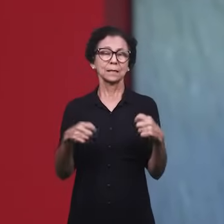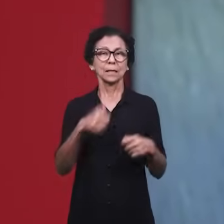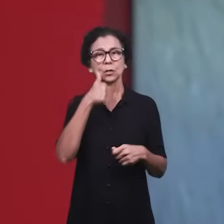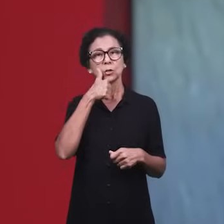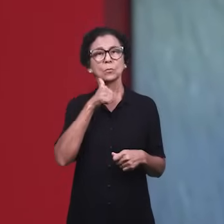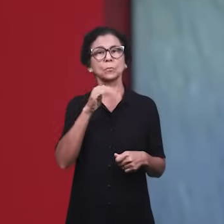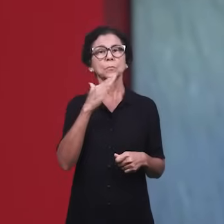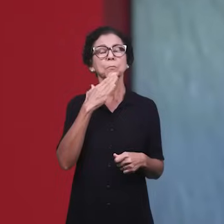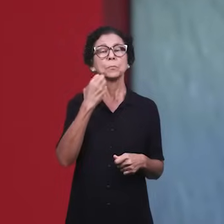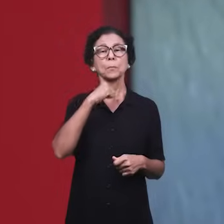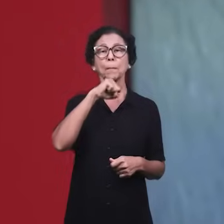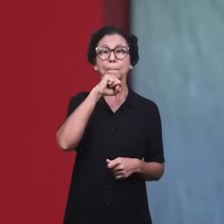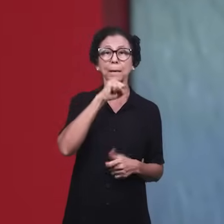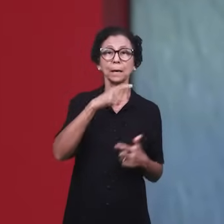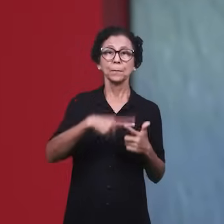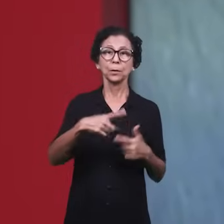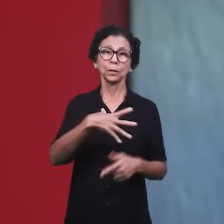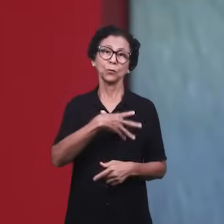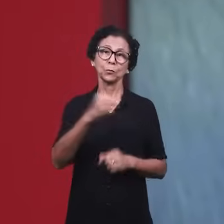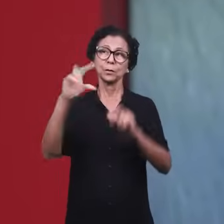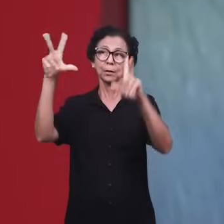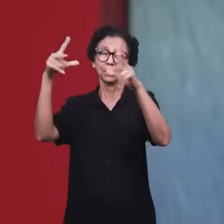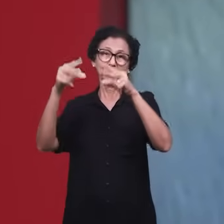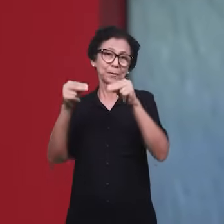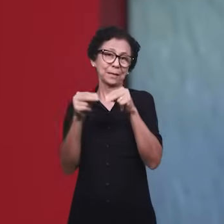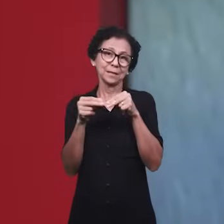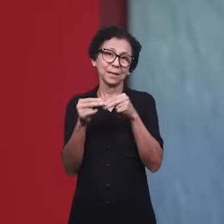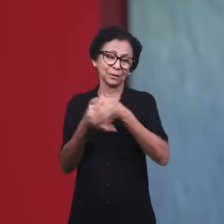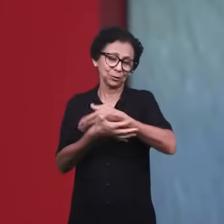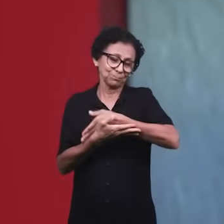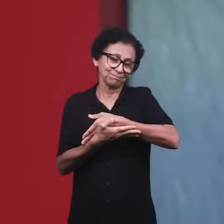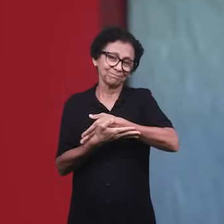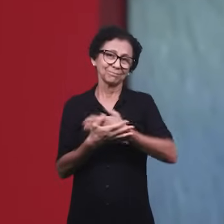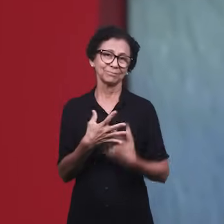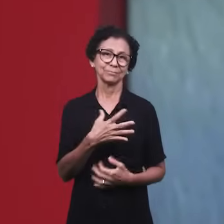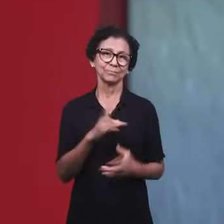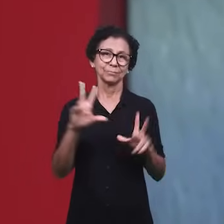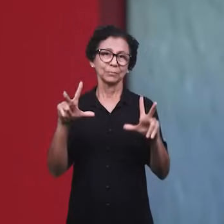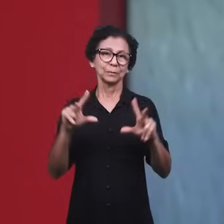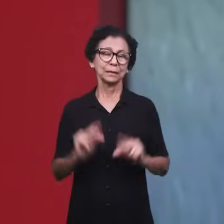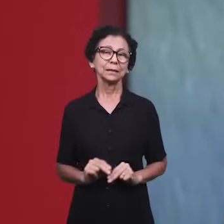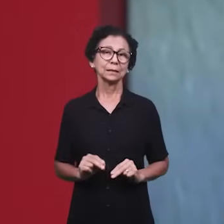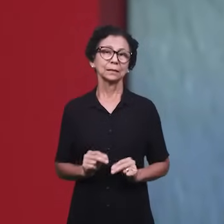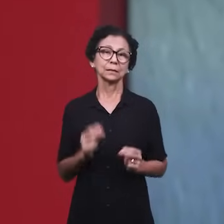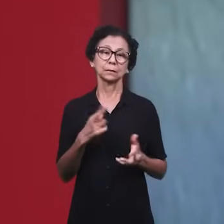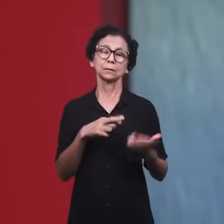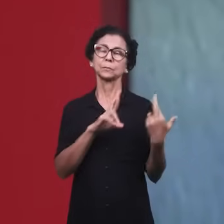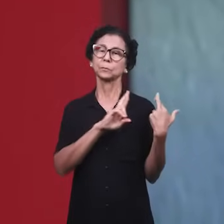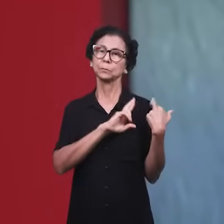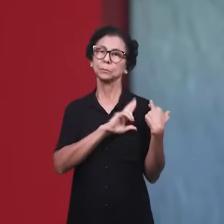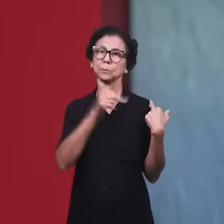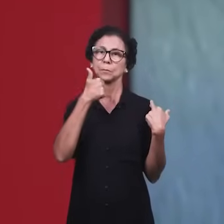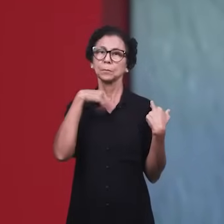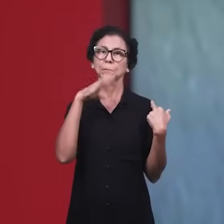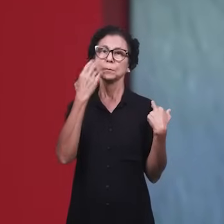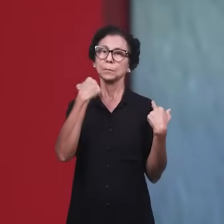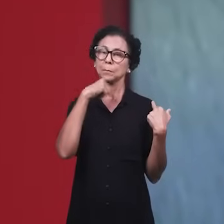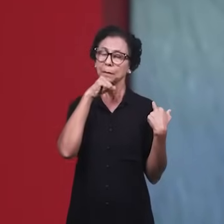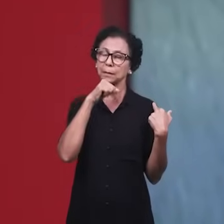Pais porque o filho vem como uma dádiva como herança e isso traz uma responsabilidade pros